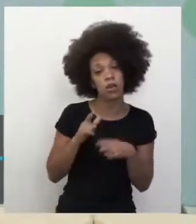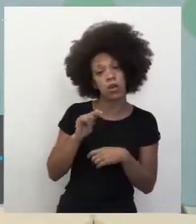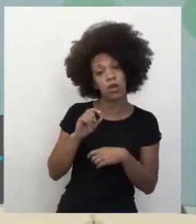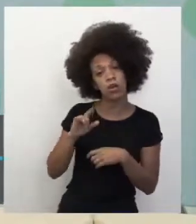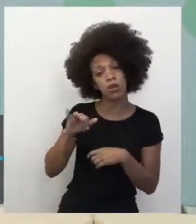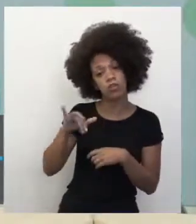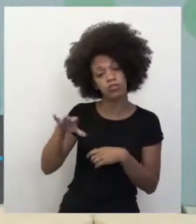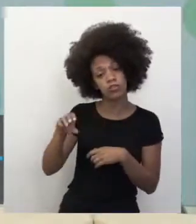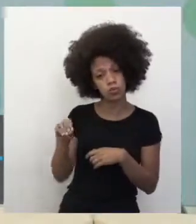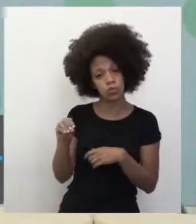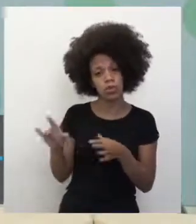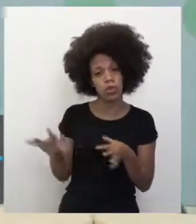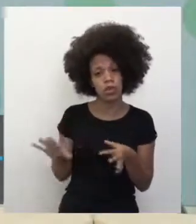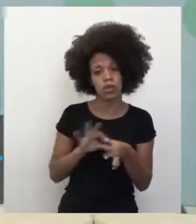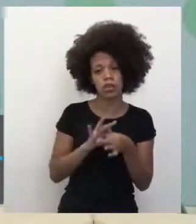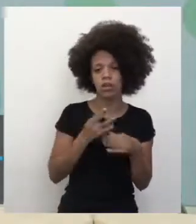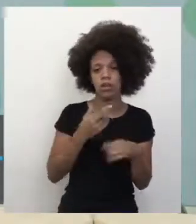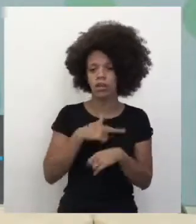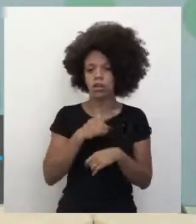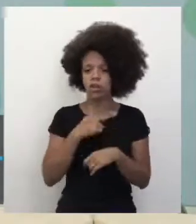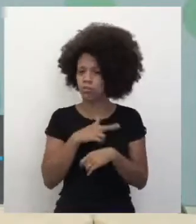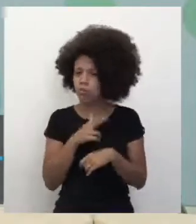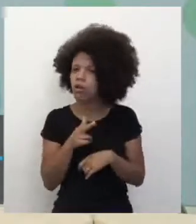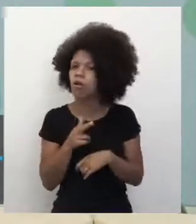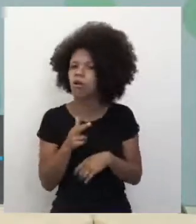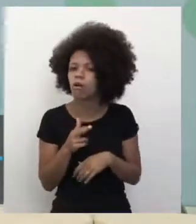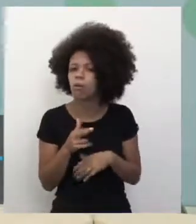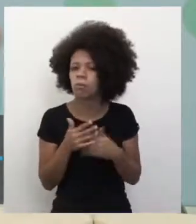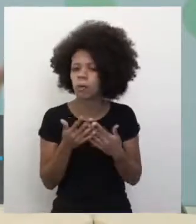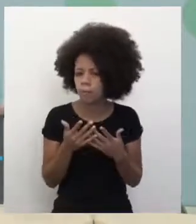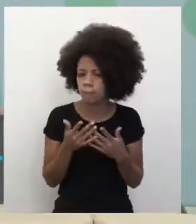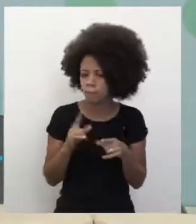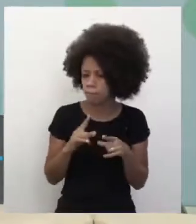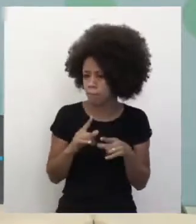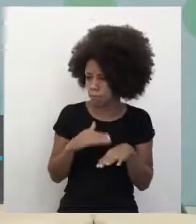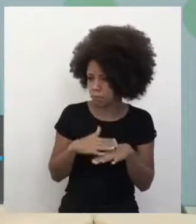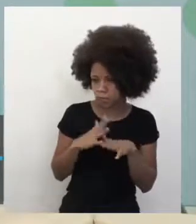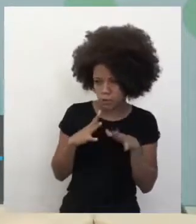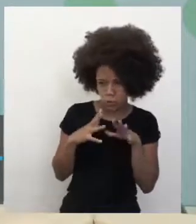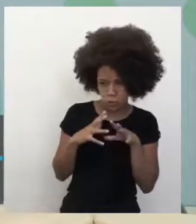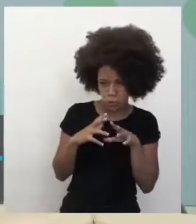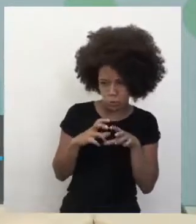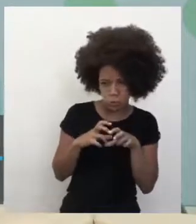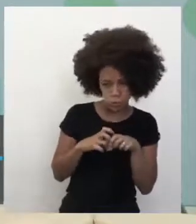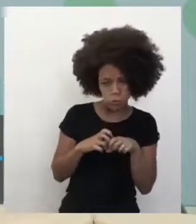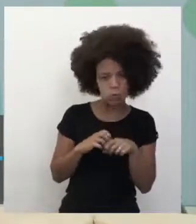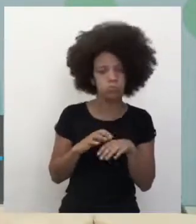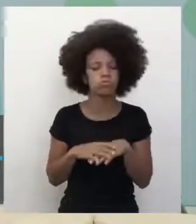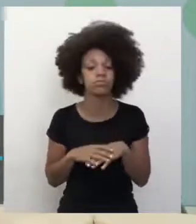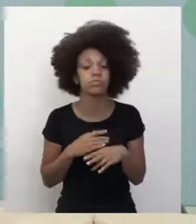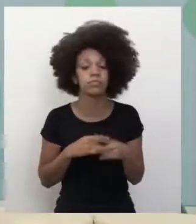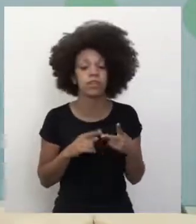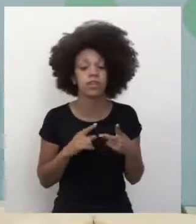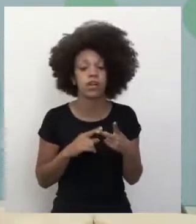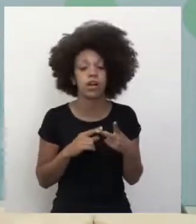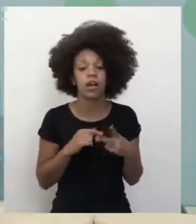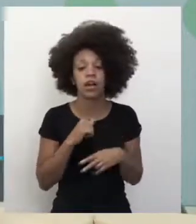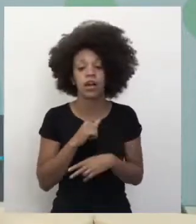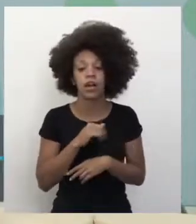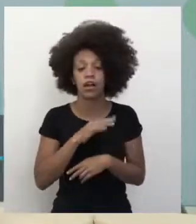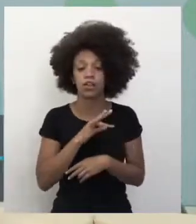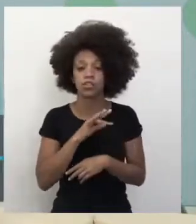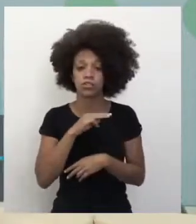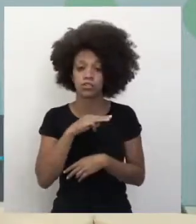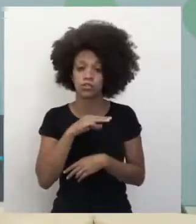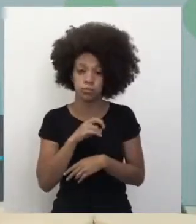assim mais ligada com a religião, uma coisa assim mais sombria, vamos dizer assim, né? Arte Nouveau, o professor Wilson